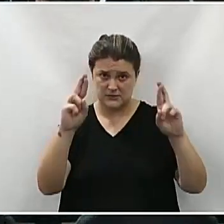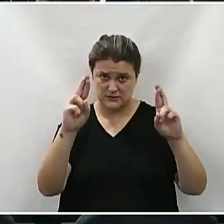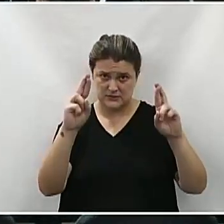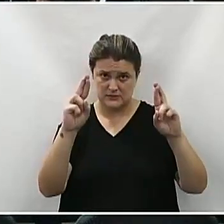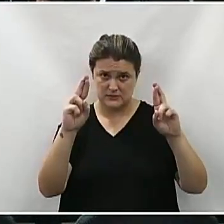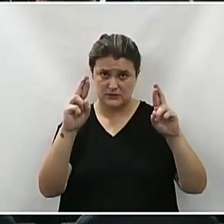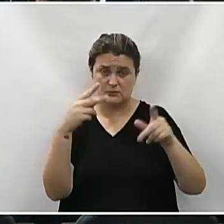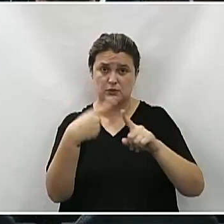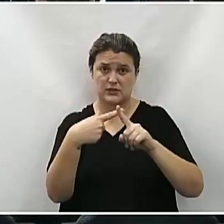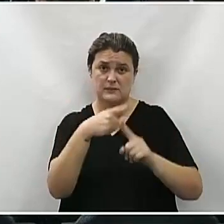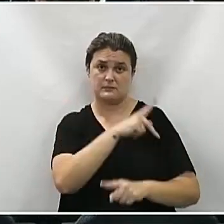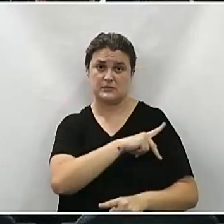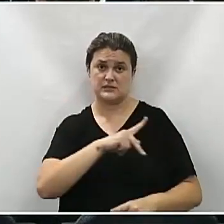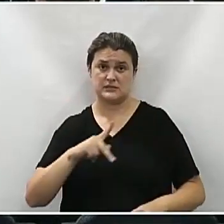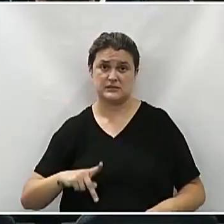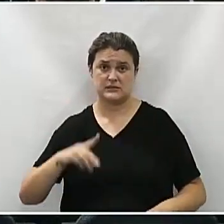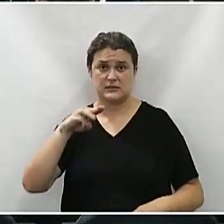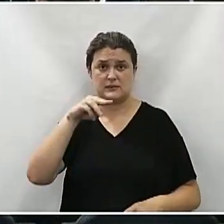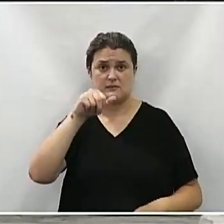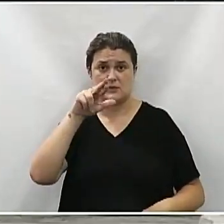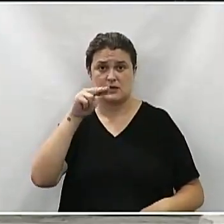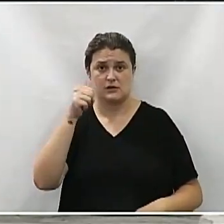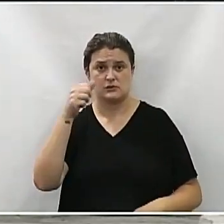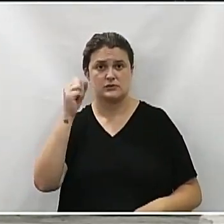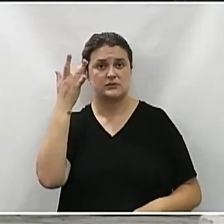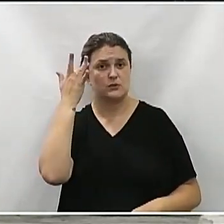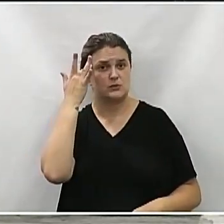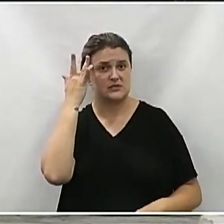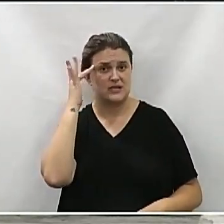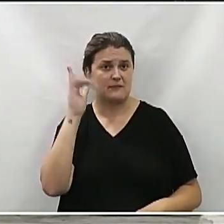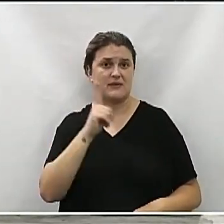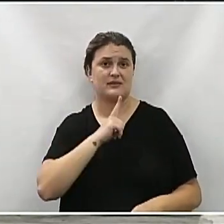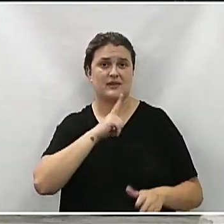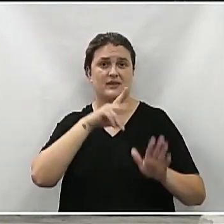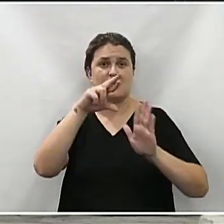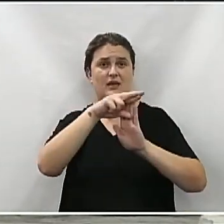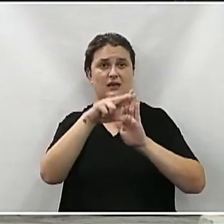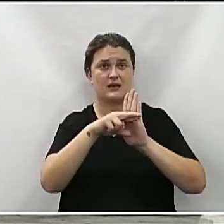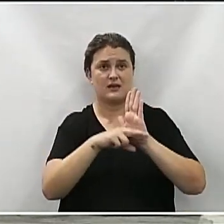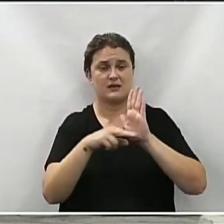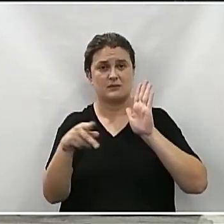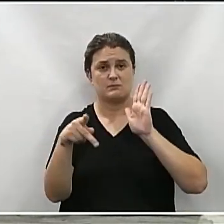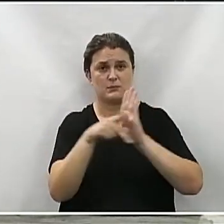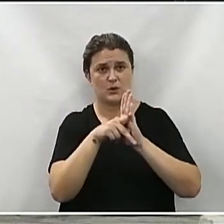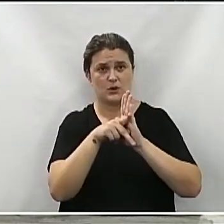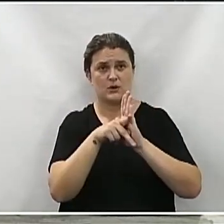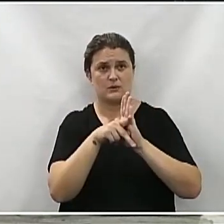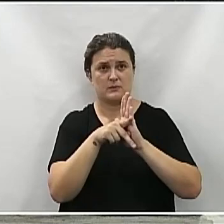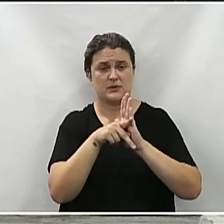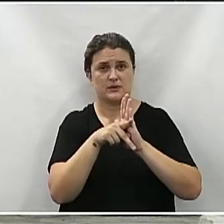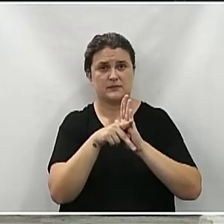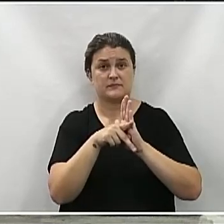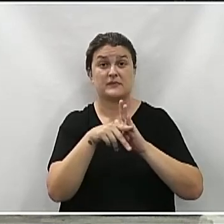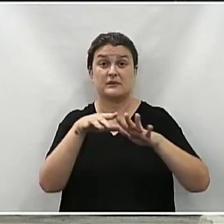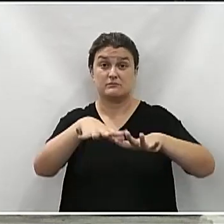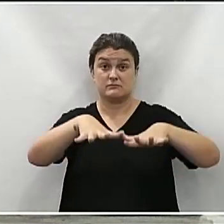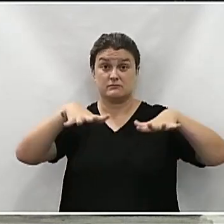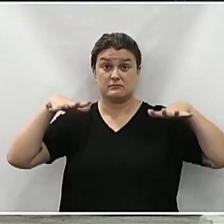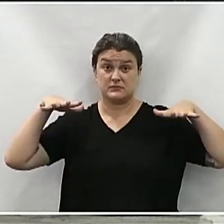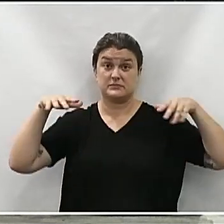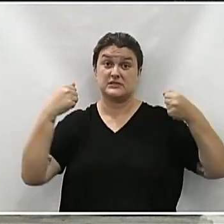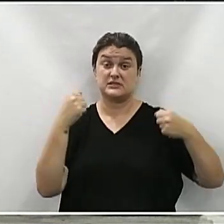presidente Marcos não sabe que existe um regimento também nessa casa de leis onde o plenário precisa permanecer em silêncio